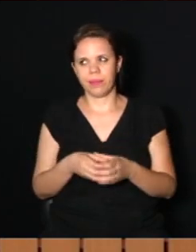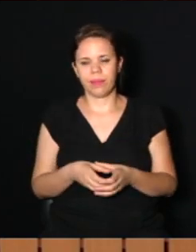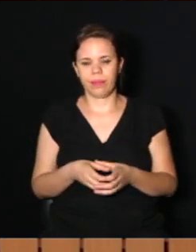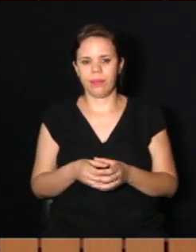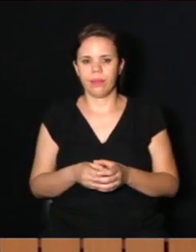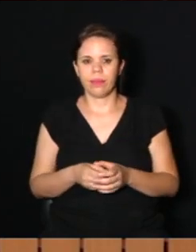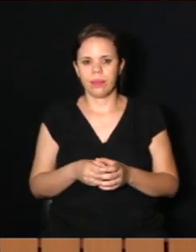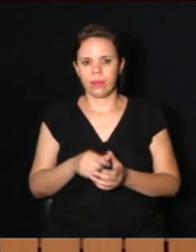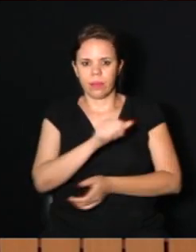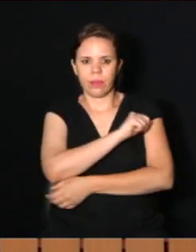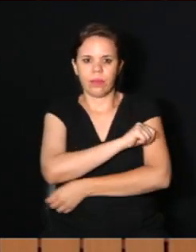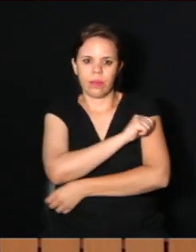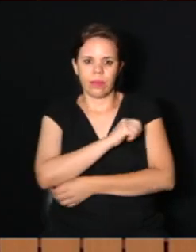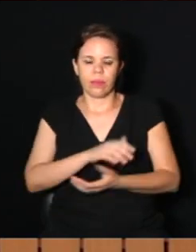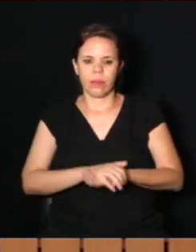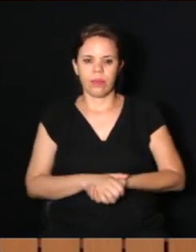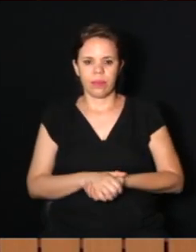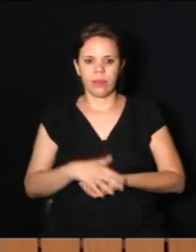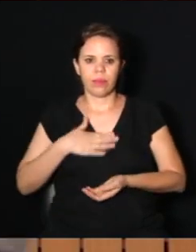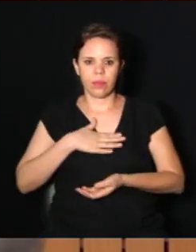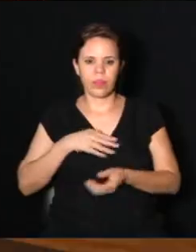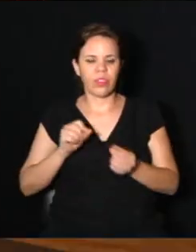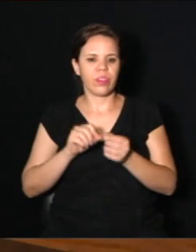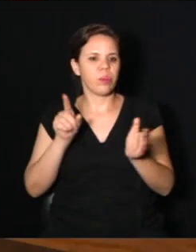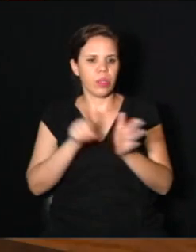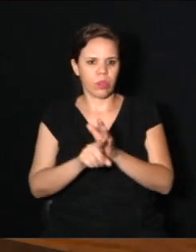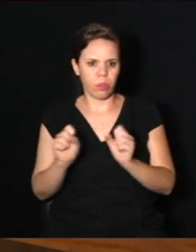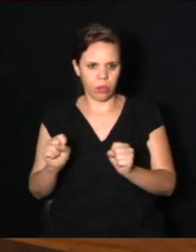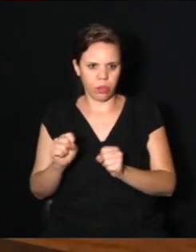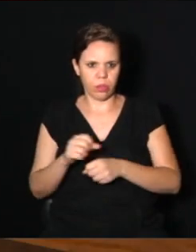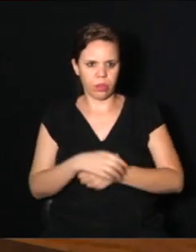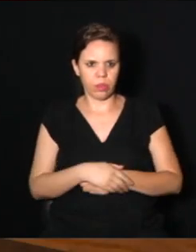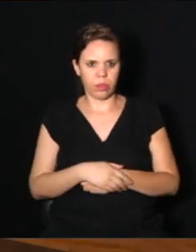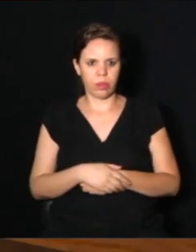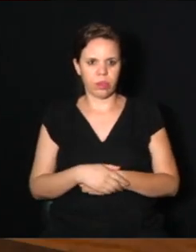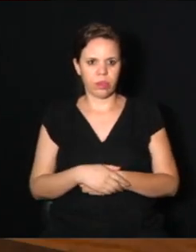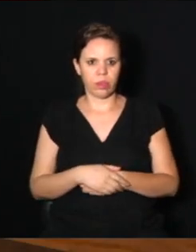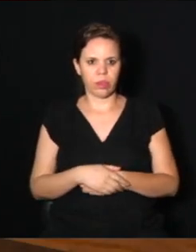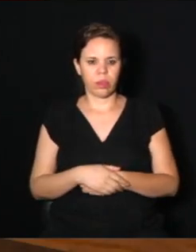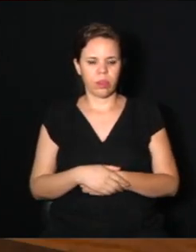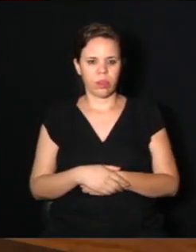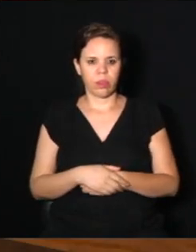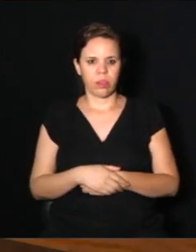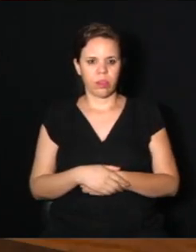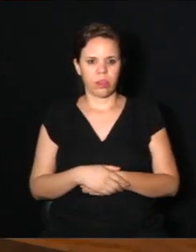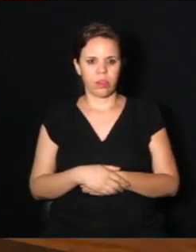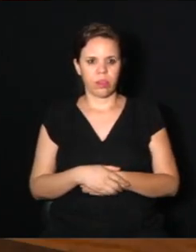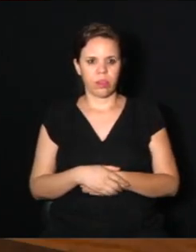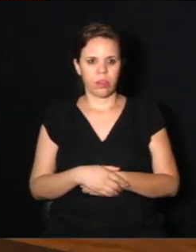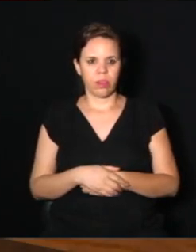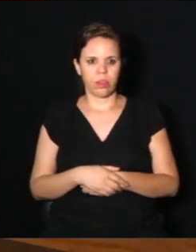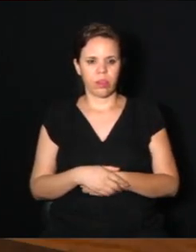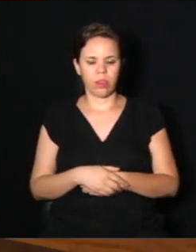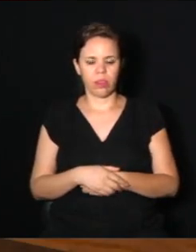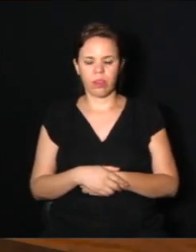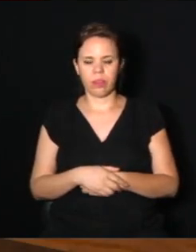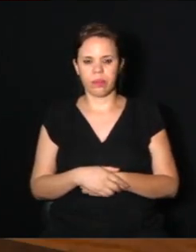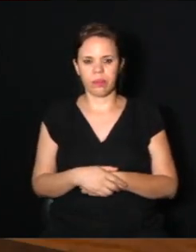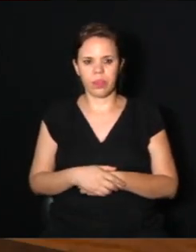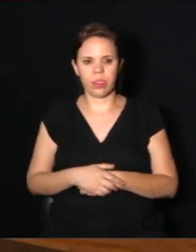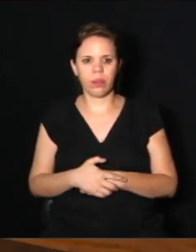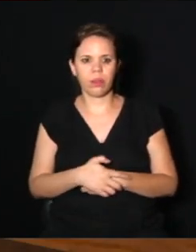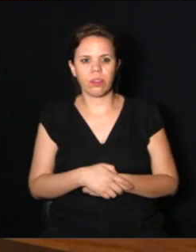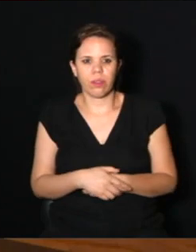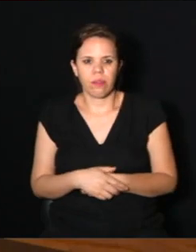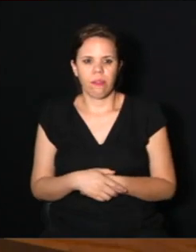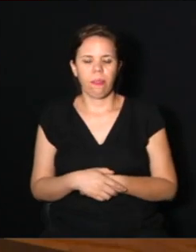nas enfermarias. Eu gostaria de fazer uma pergunta, posso? Pois não. Pode ser o Rodrigo ou o próprio Eduardo.